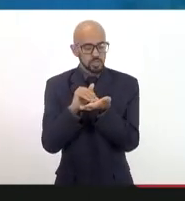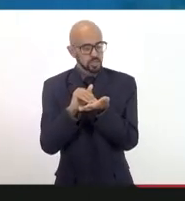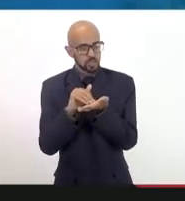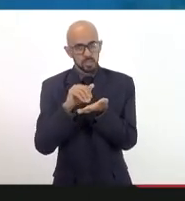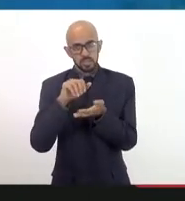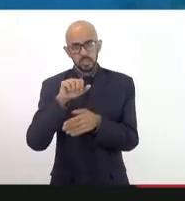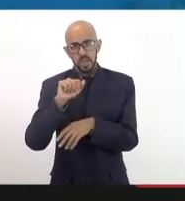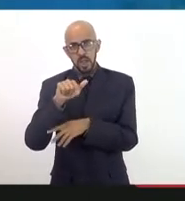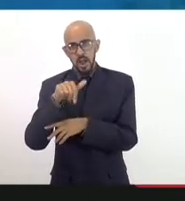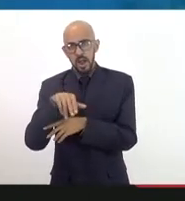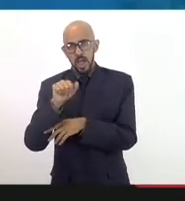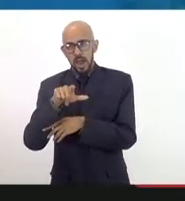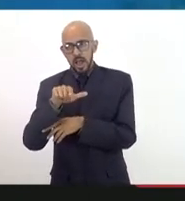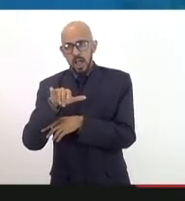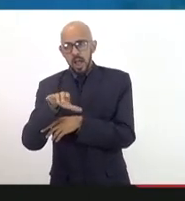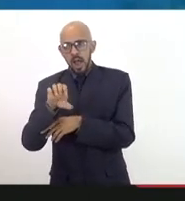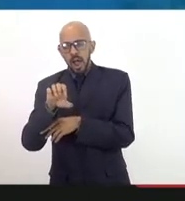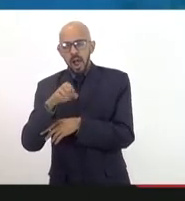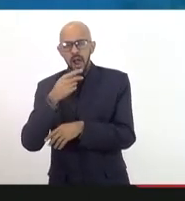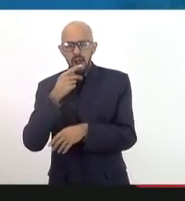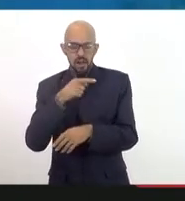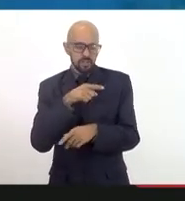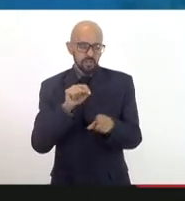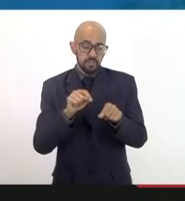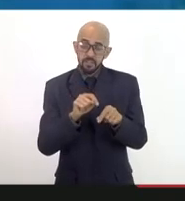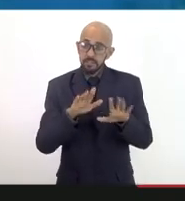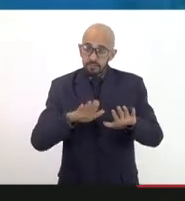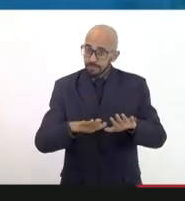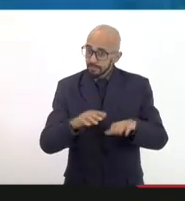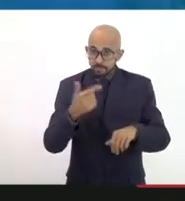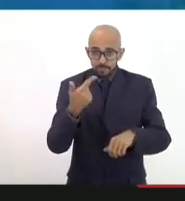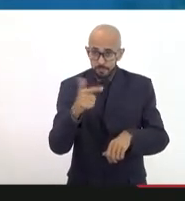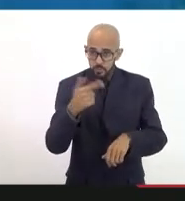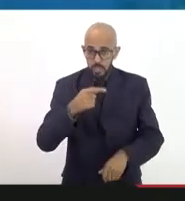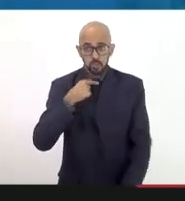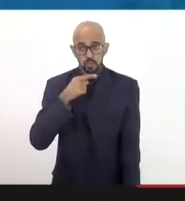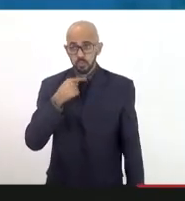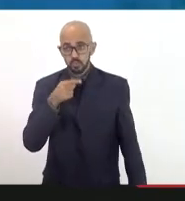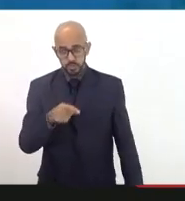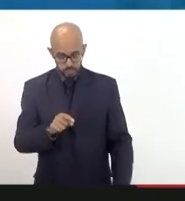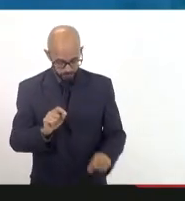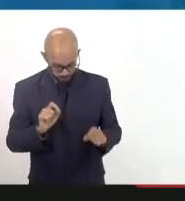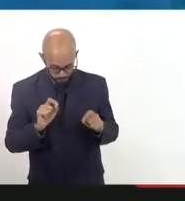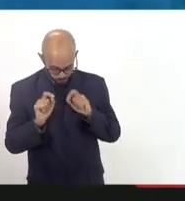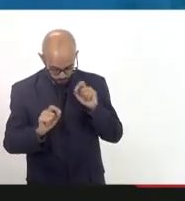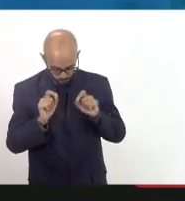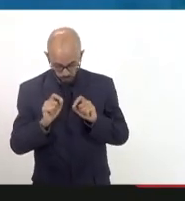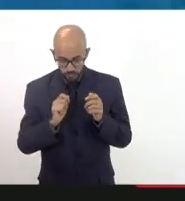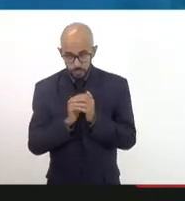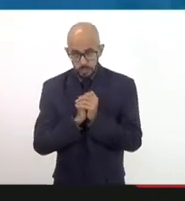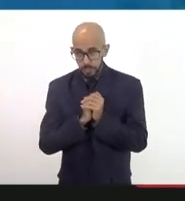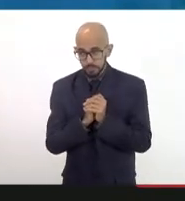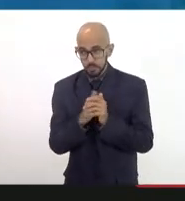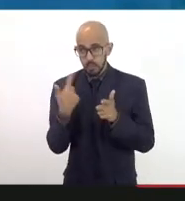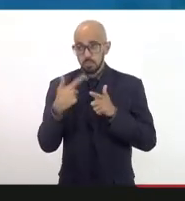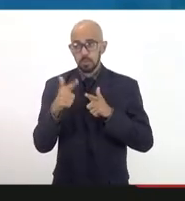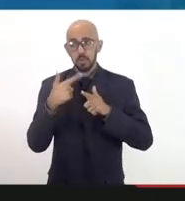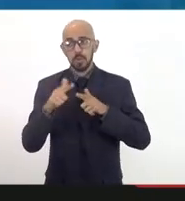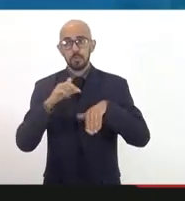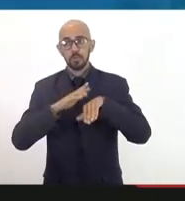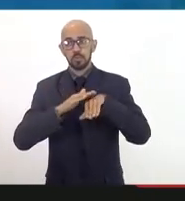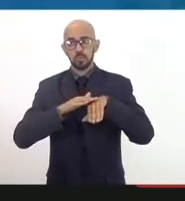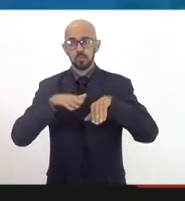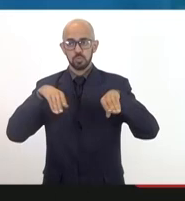sobre isso. Não há dúvida alguma, isso a sociedade não sabe, é preciso que a gente bata constantemente, a questão da tuberculose. Muitas pessoas acham